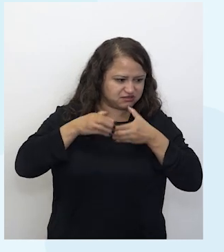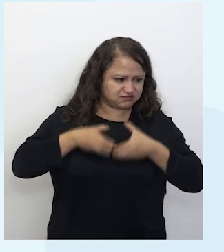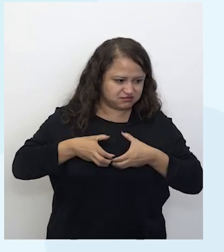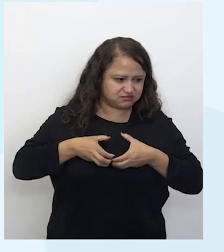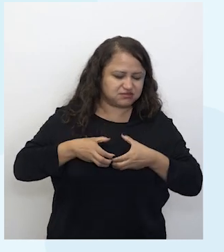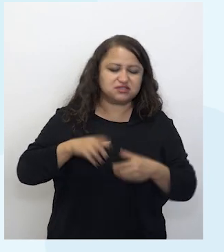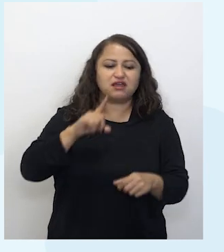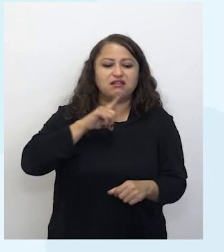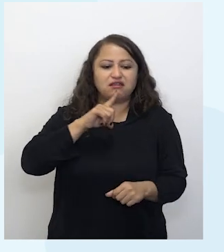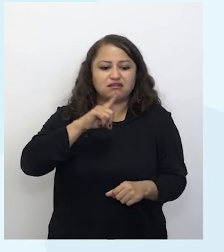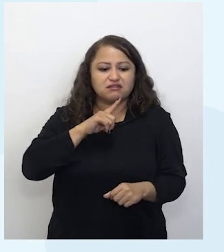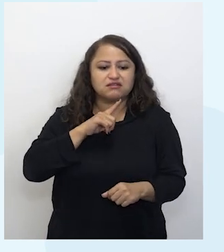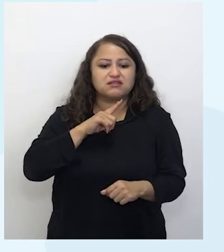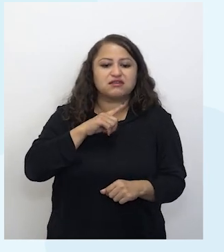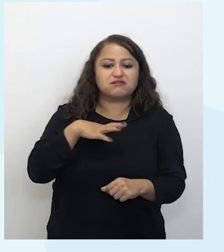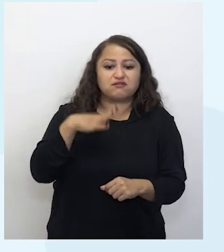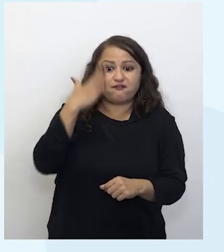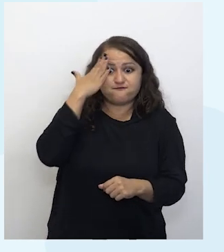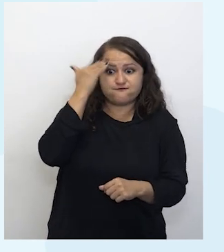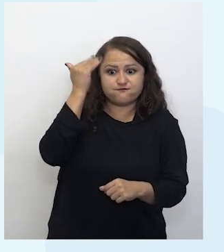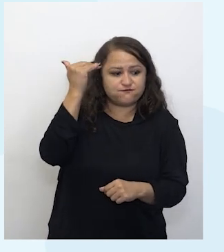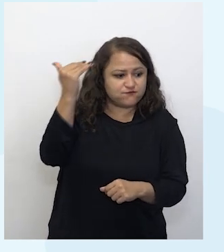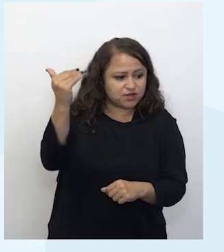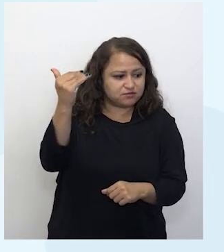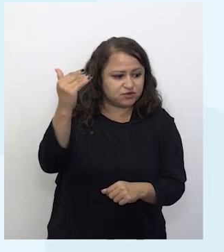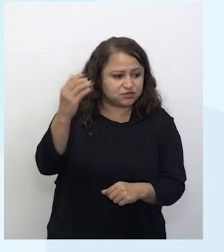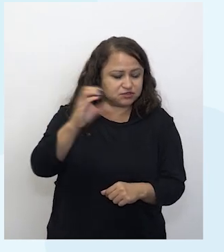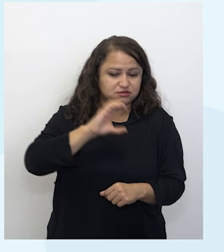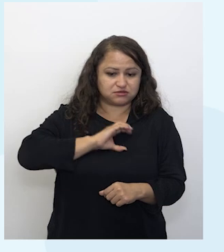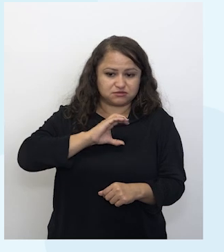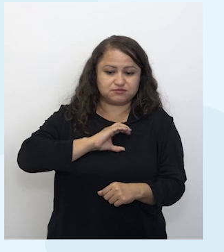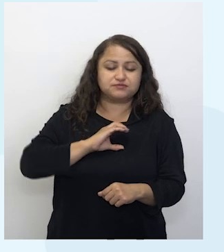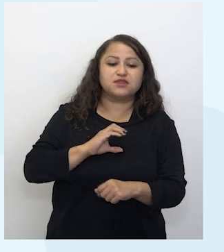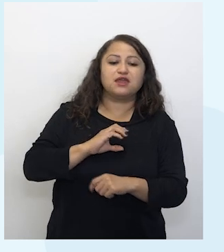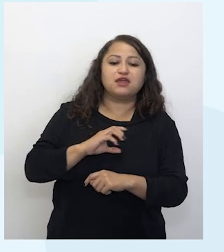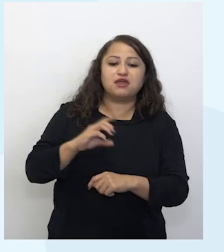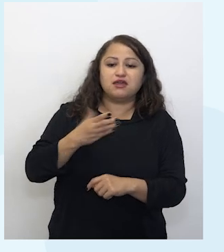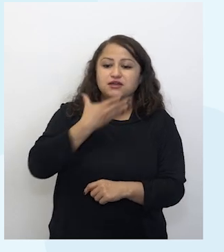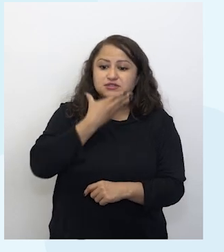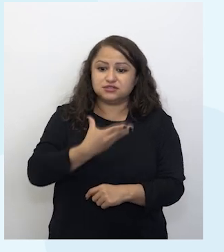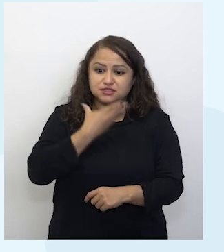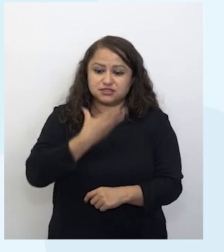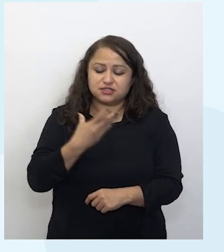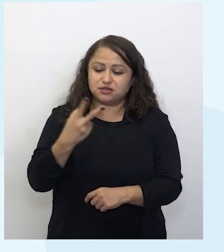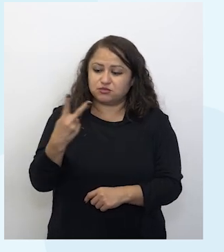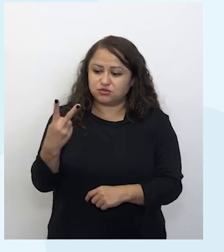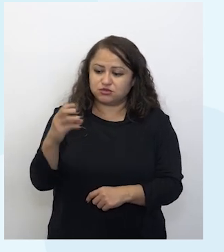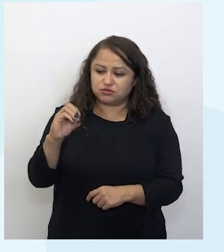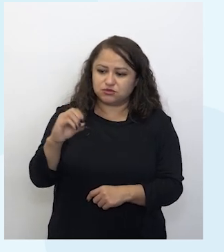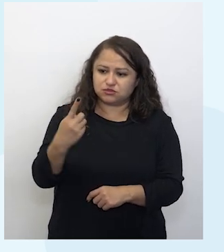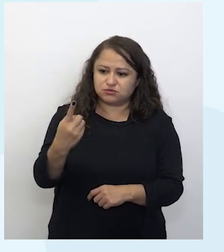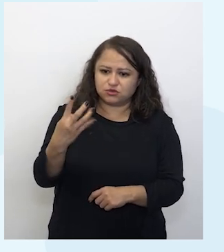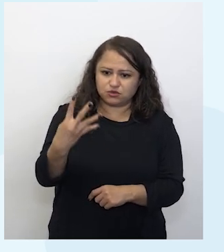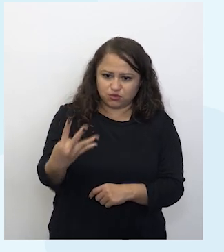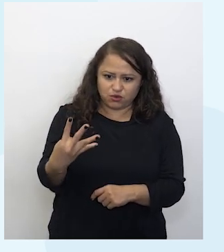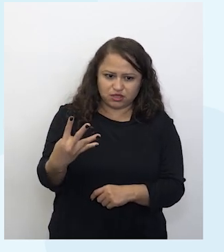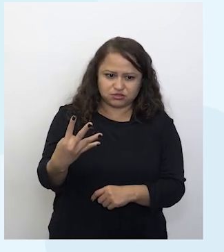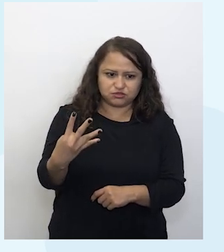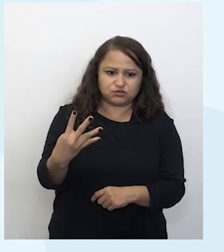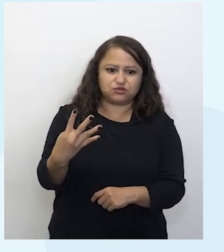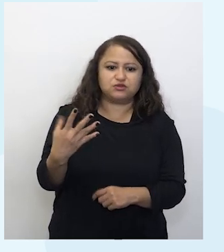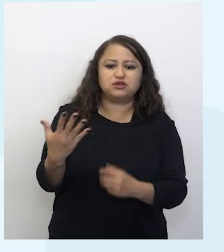na ginástica artística. Em dezembro de 2004, ao som da música Brasileirinho,